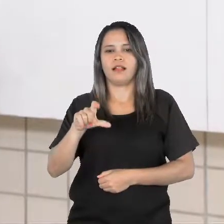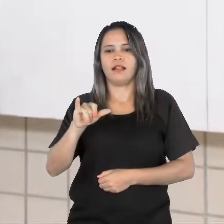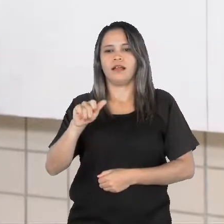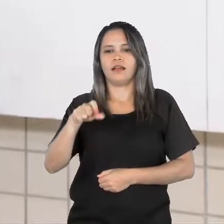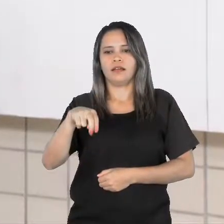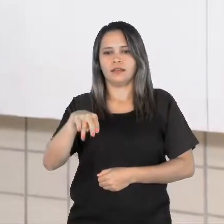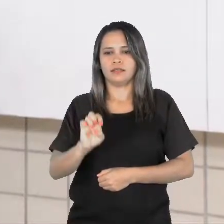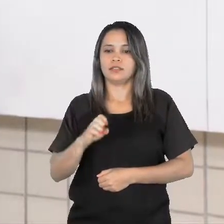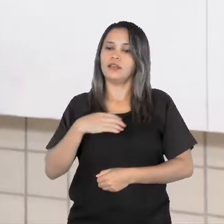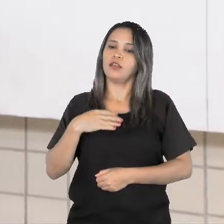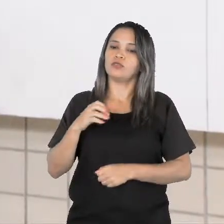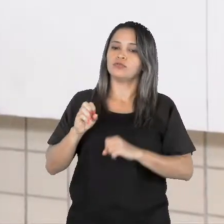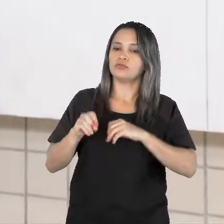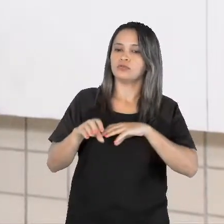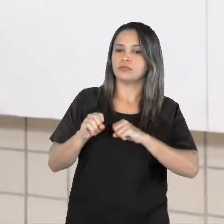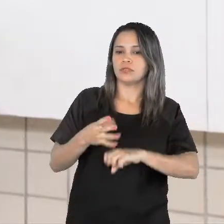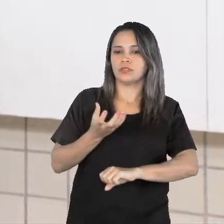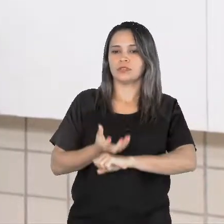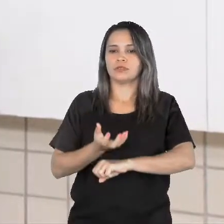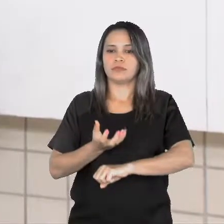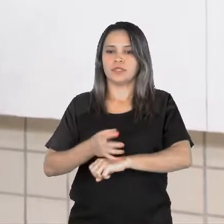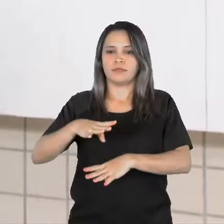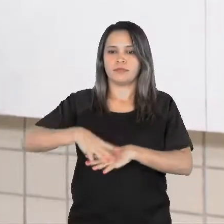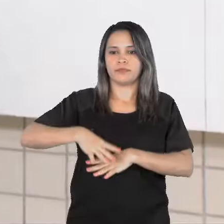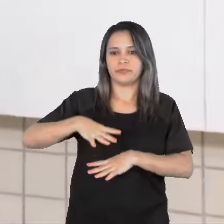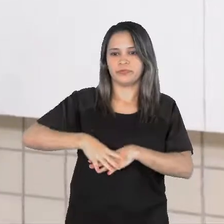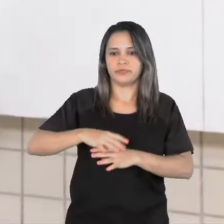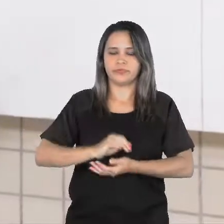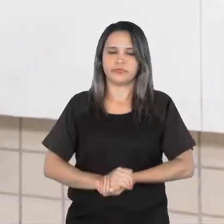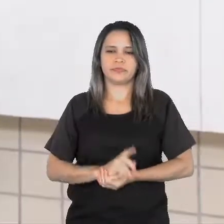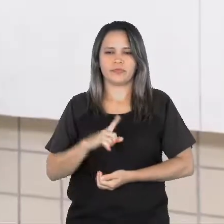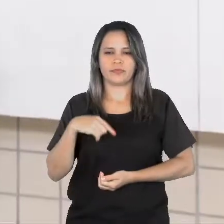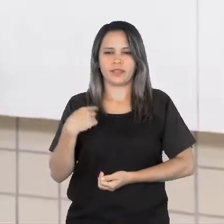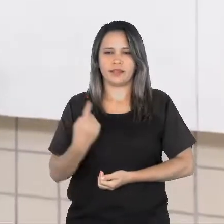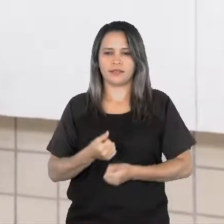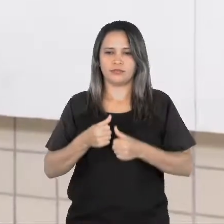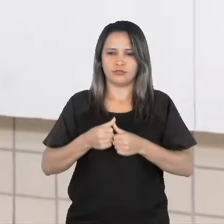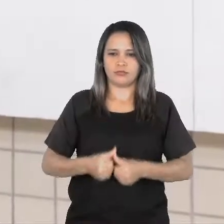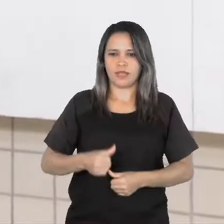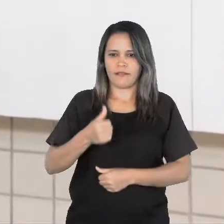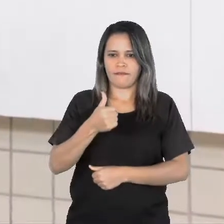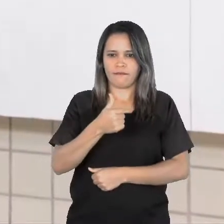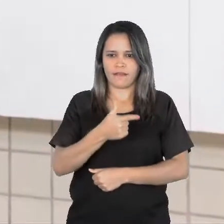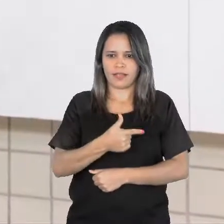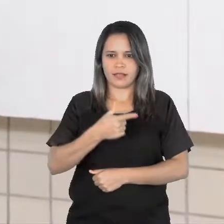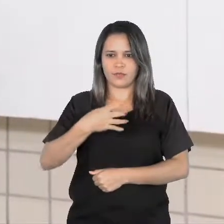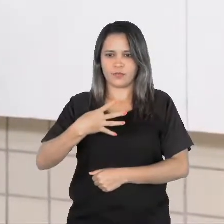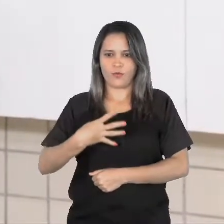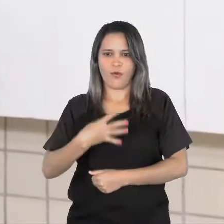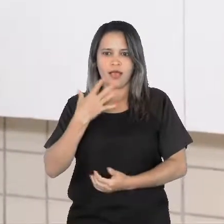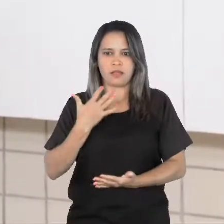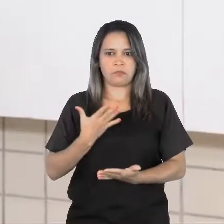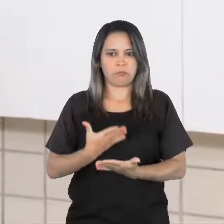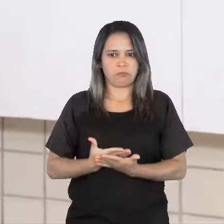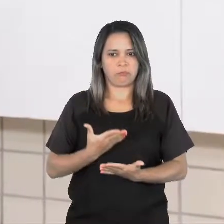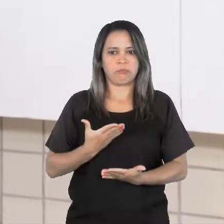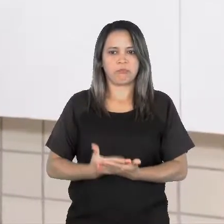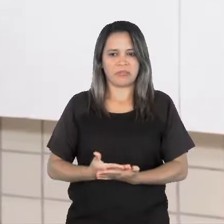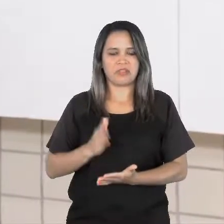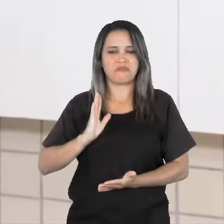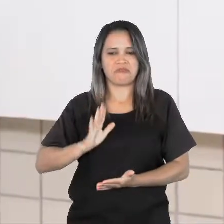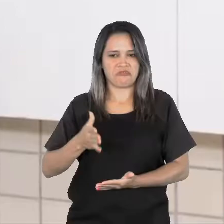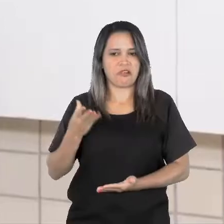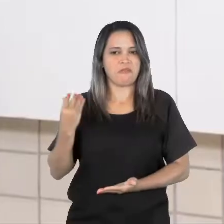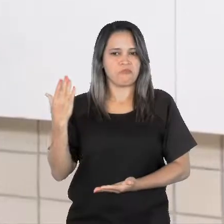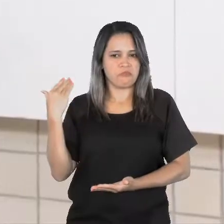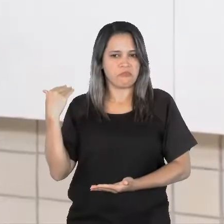com vocês o componente curricular de matemática e nós estamos aqui hoje para a nossa 24ª aula. Já tivemos muitas aulas,